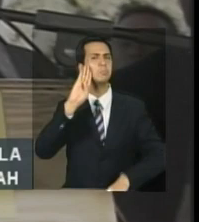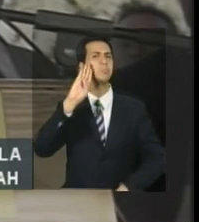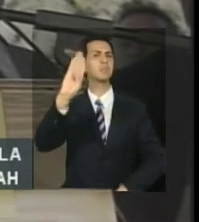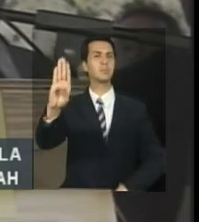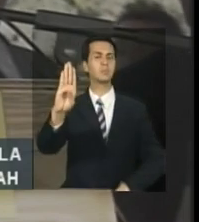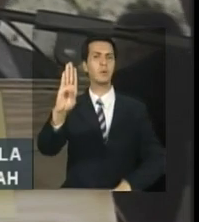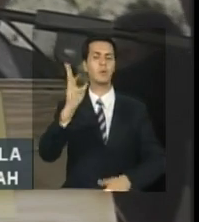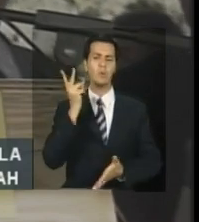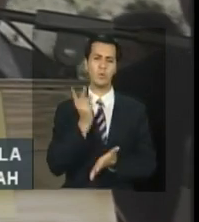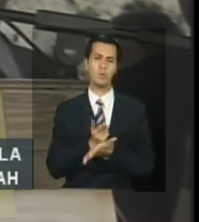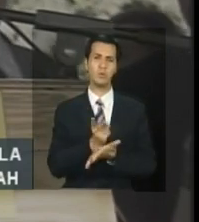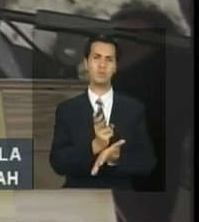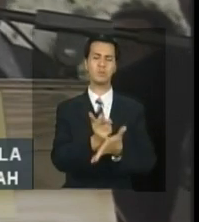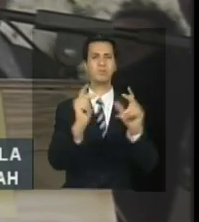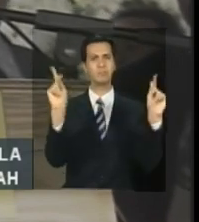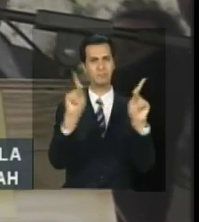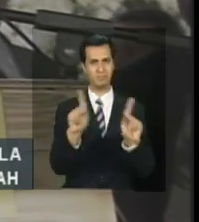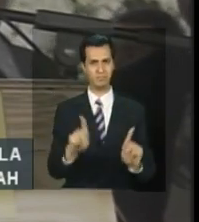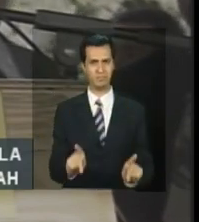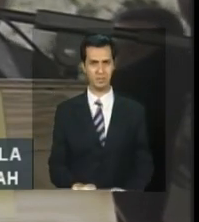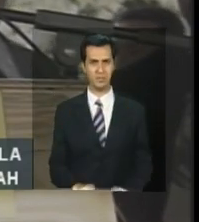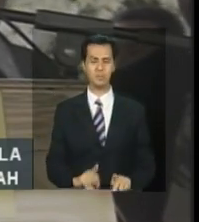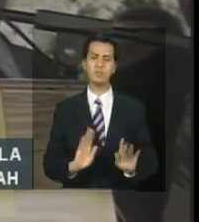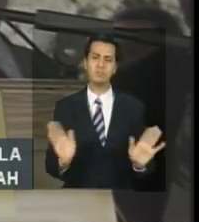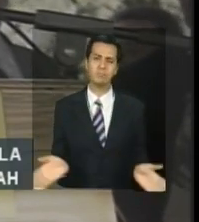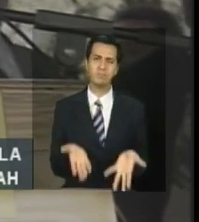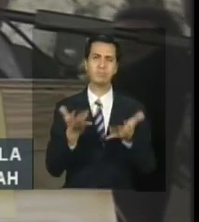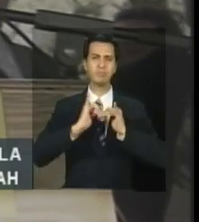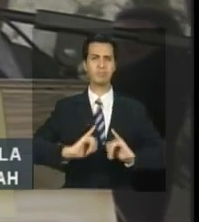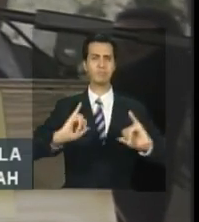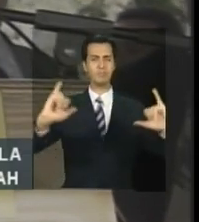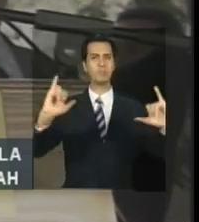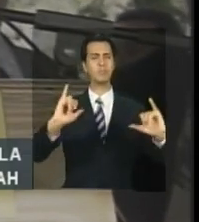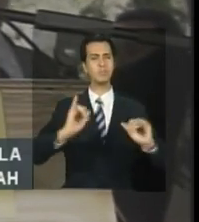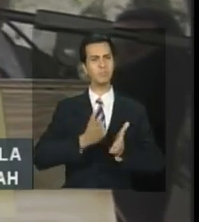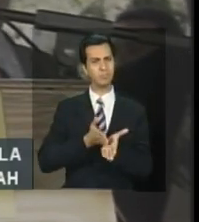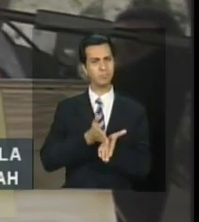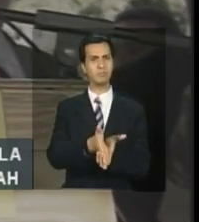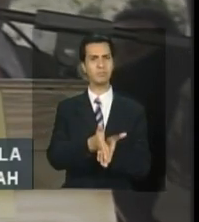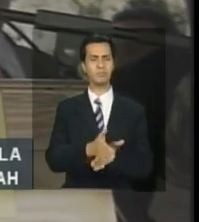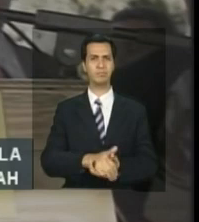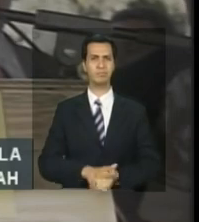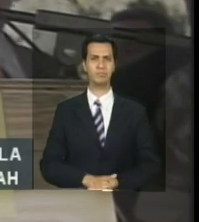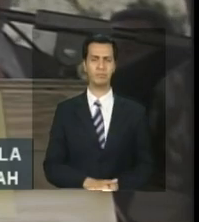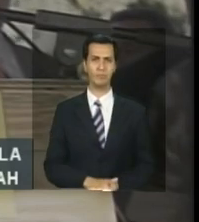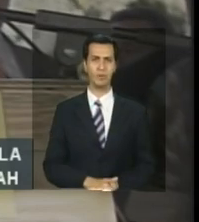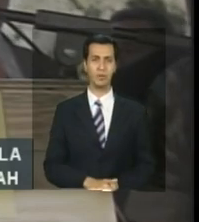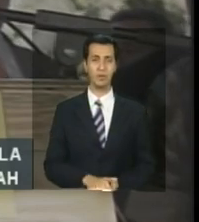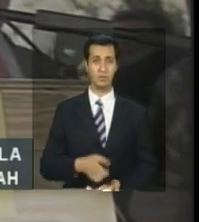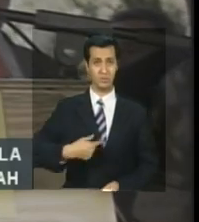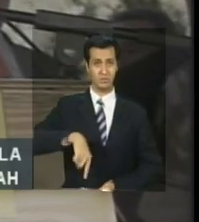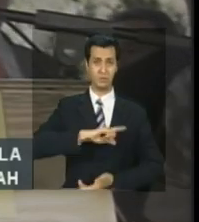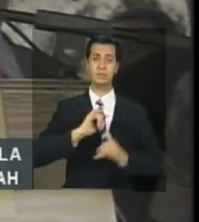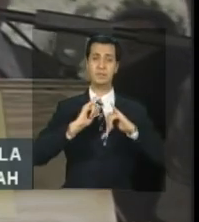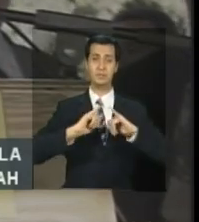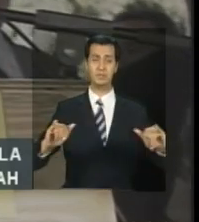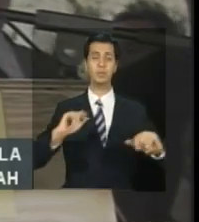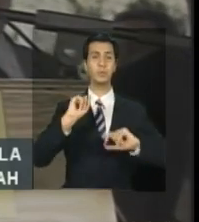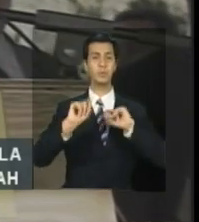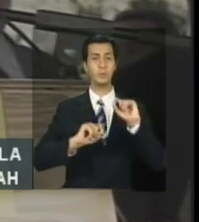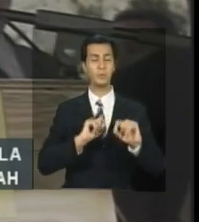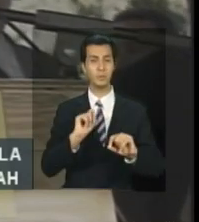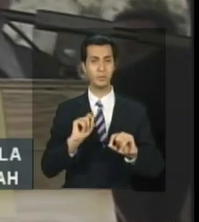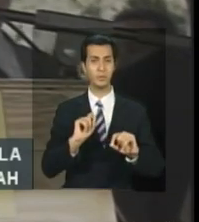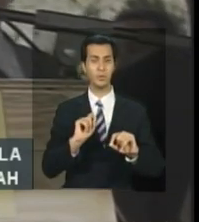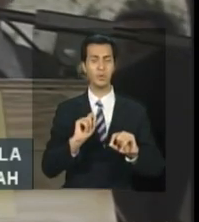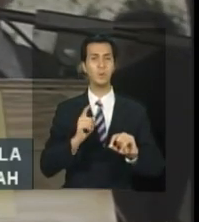de manutenção da paz e promoção da estabilidade. Insistimos em que uma visão